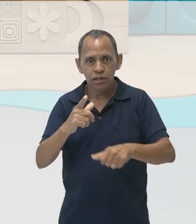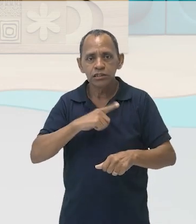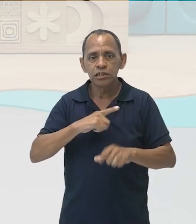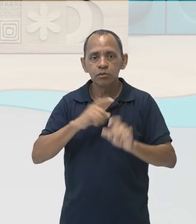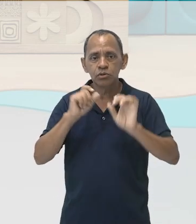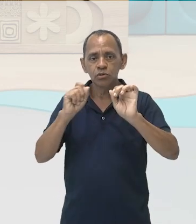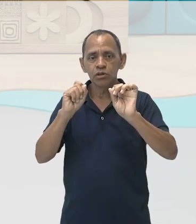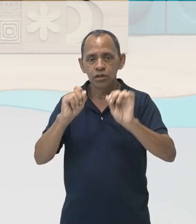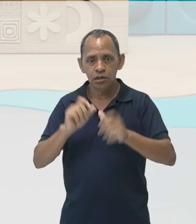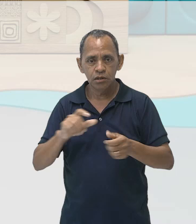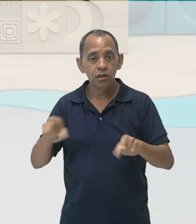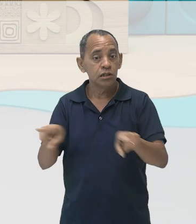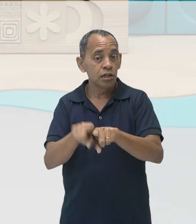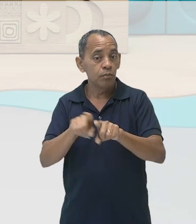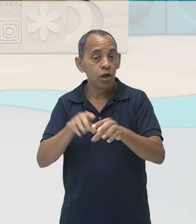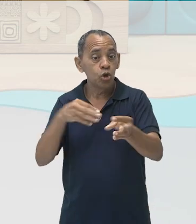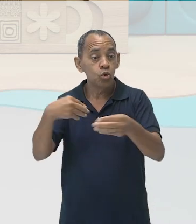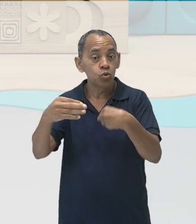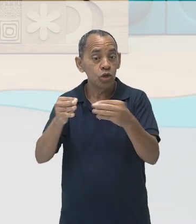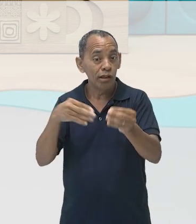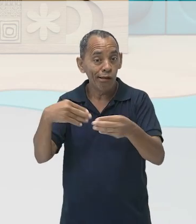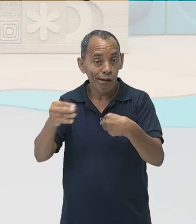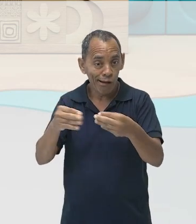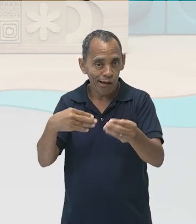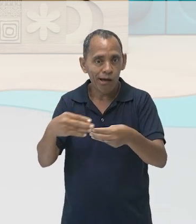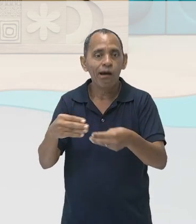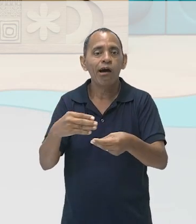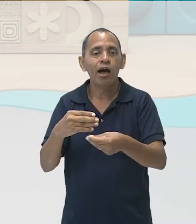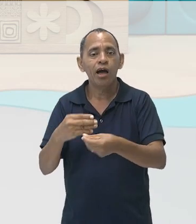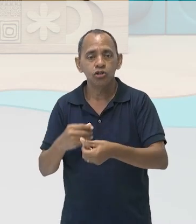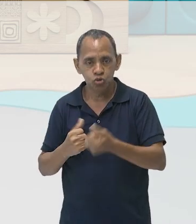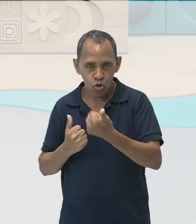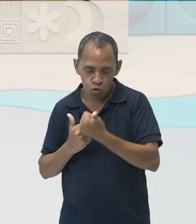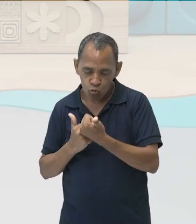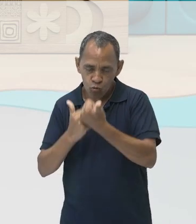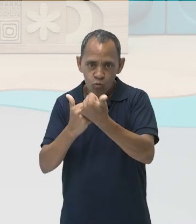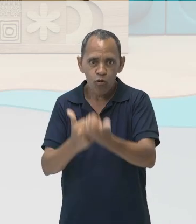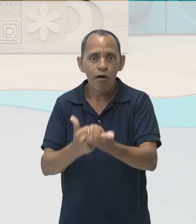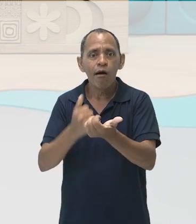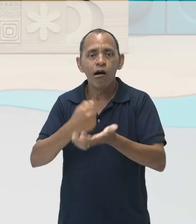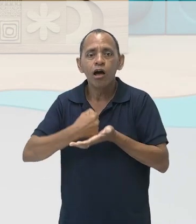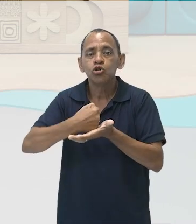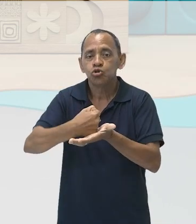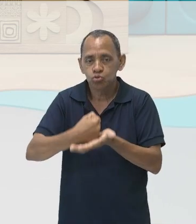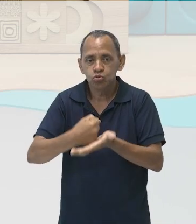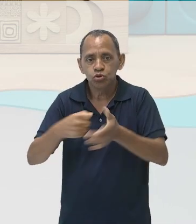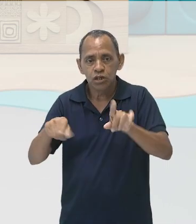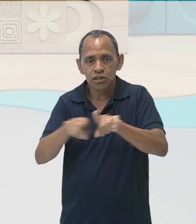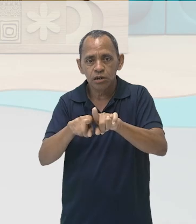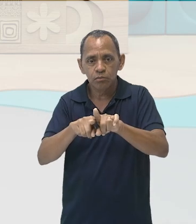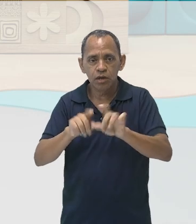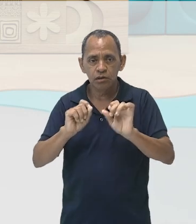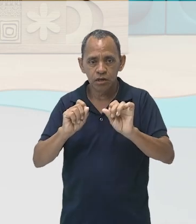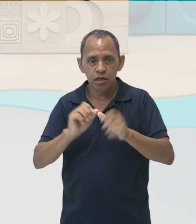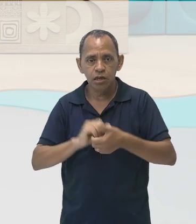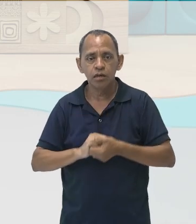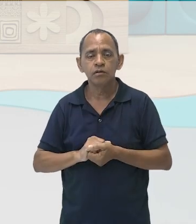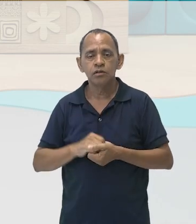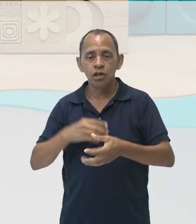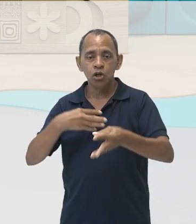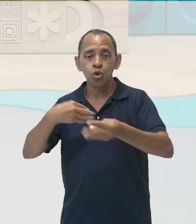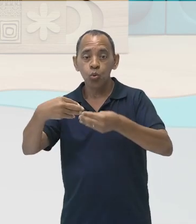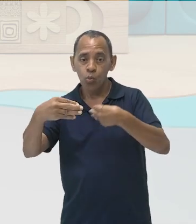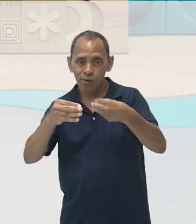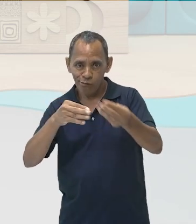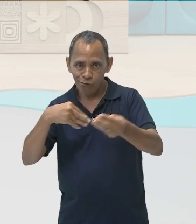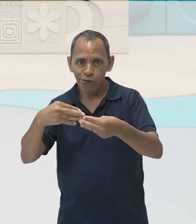os elásticos, né, que vão servir não só para auxiliar nos exercícios, mas também para auxiliar na parte de alongamentos,